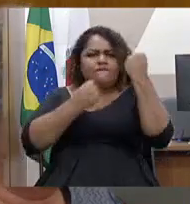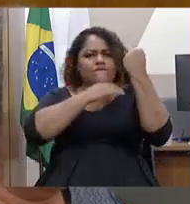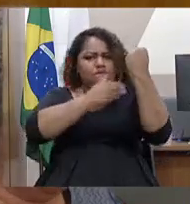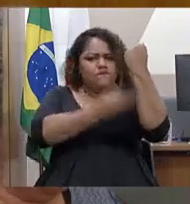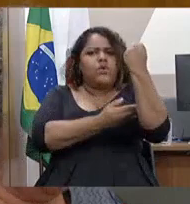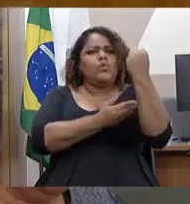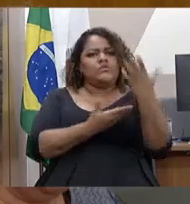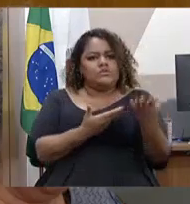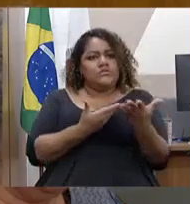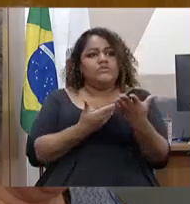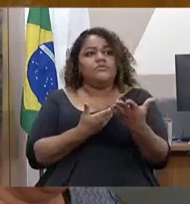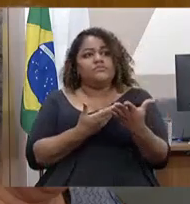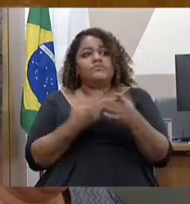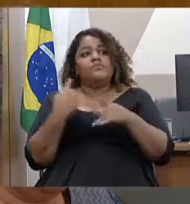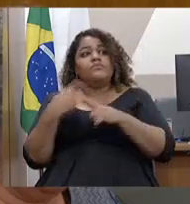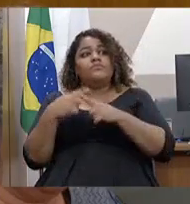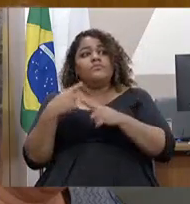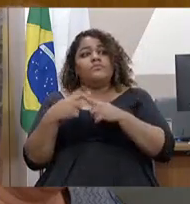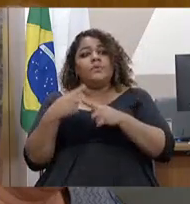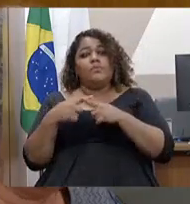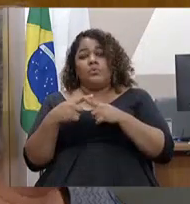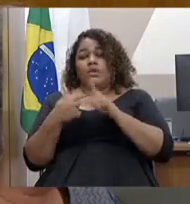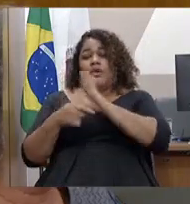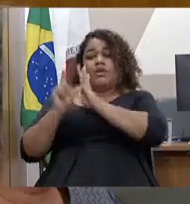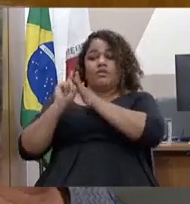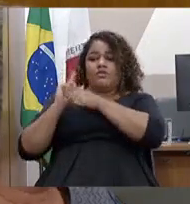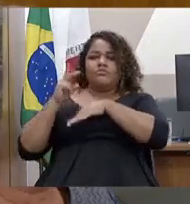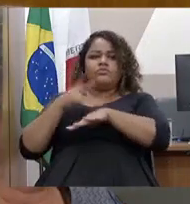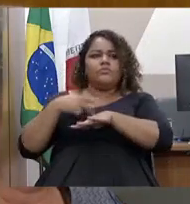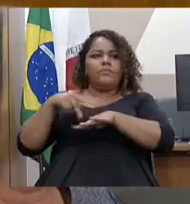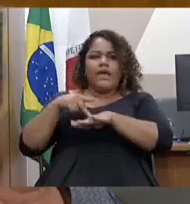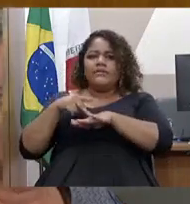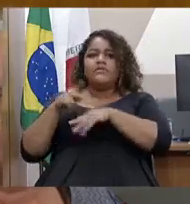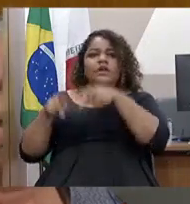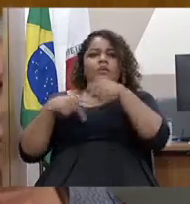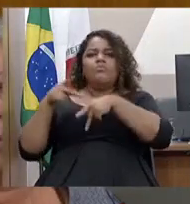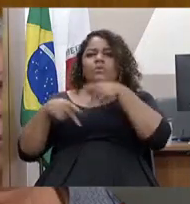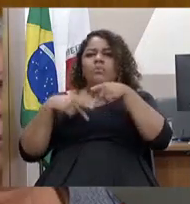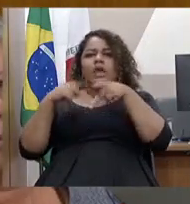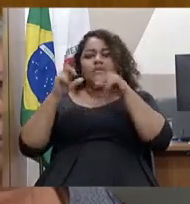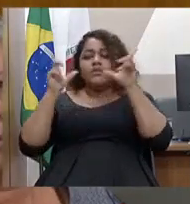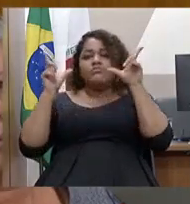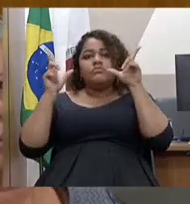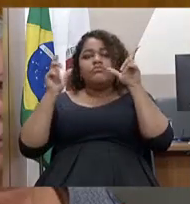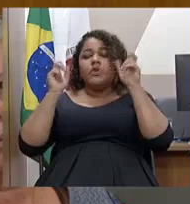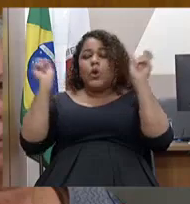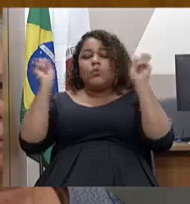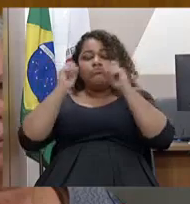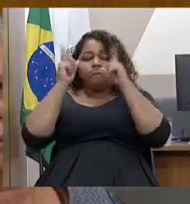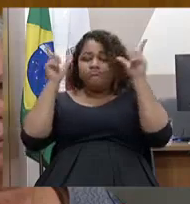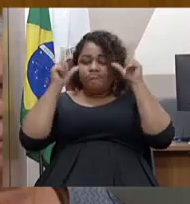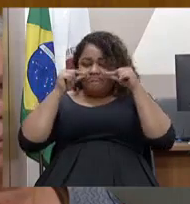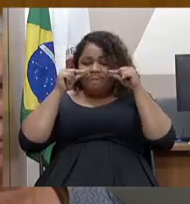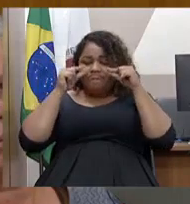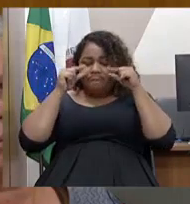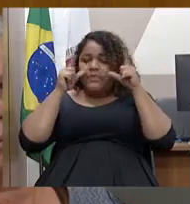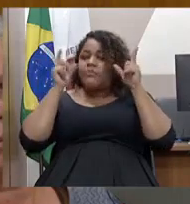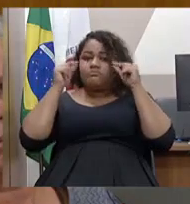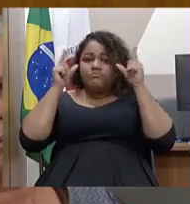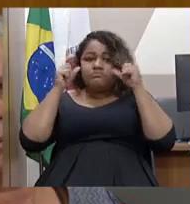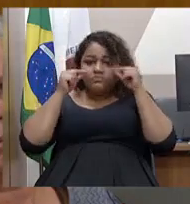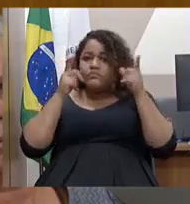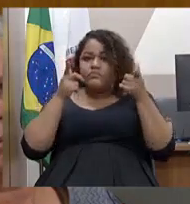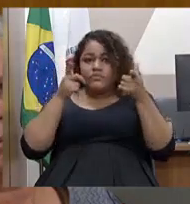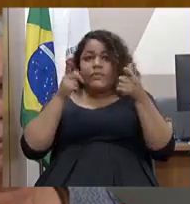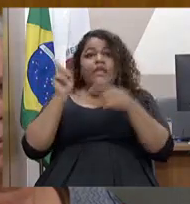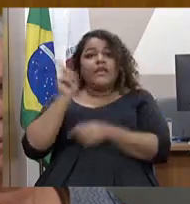a lista tava vamos falar assim estava encostando né ligar muitos fechou até as portas devido essa reforma aí do